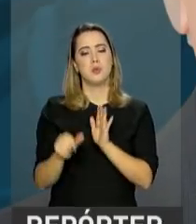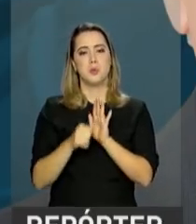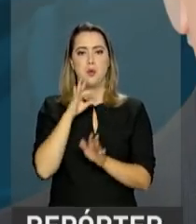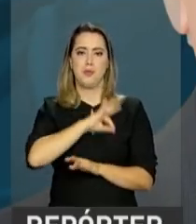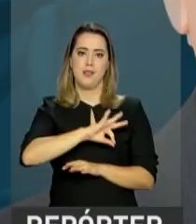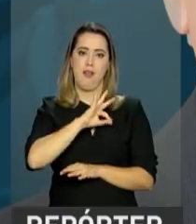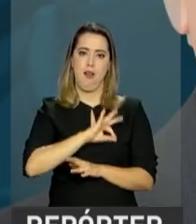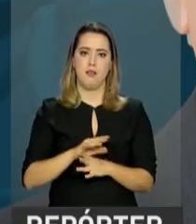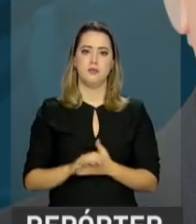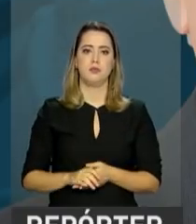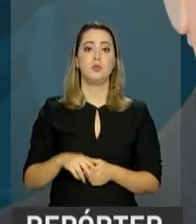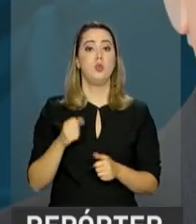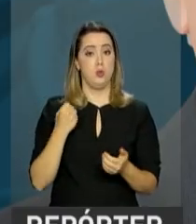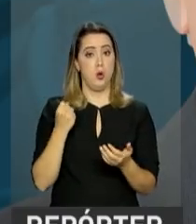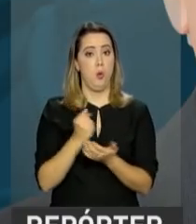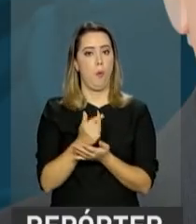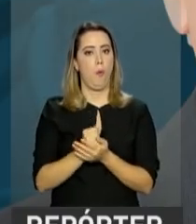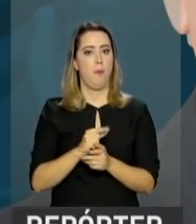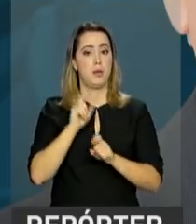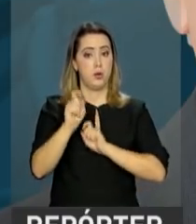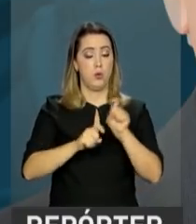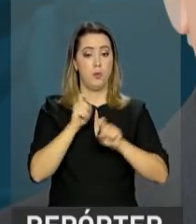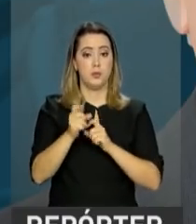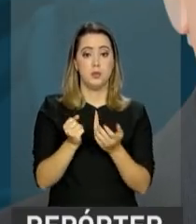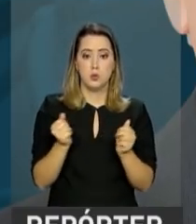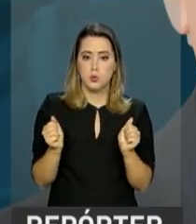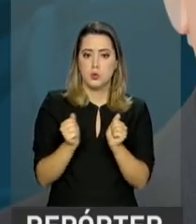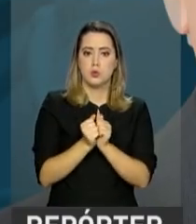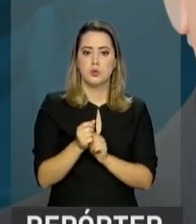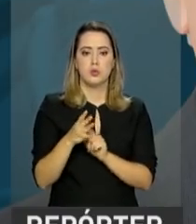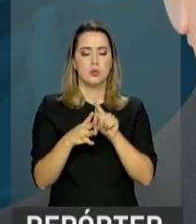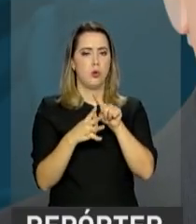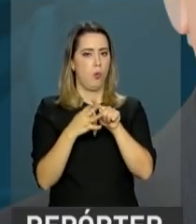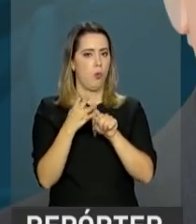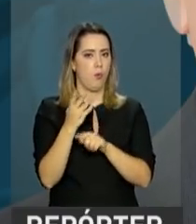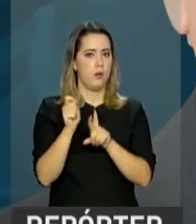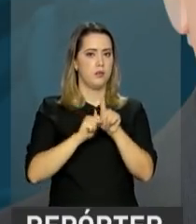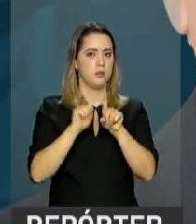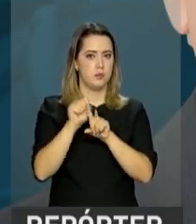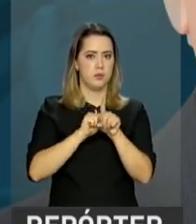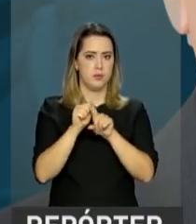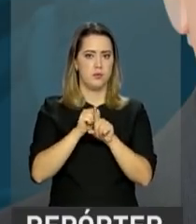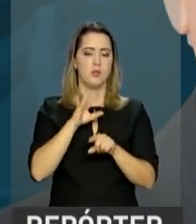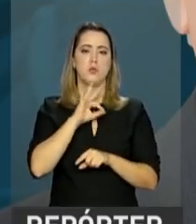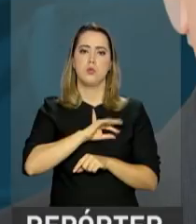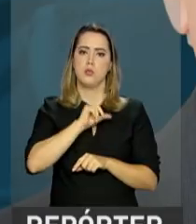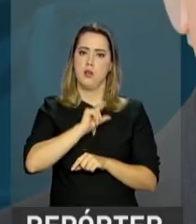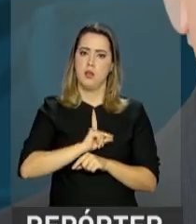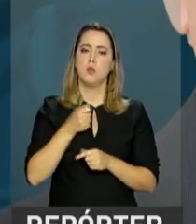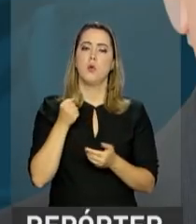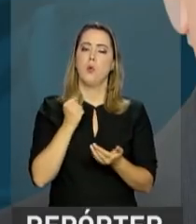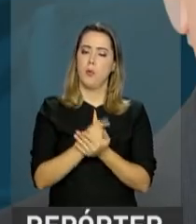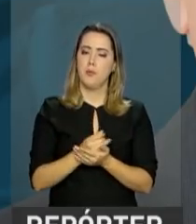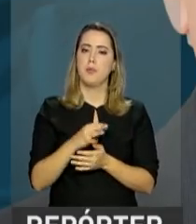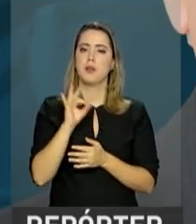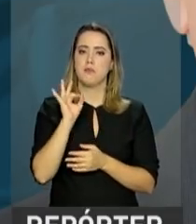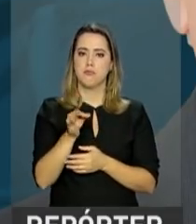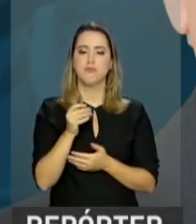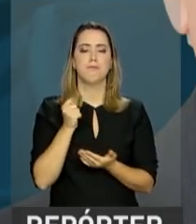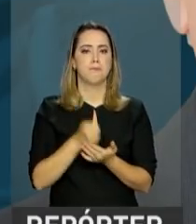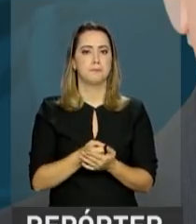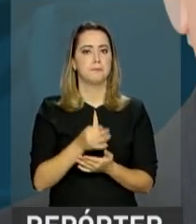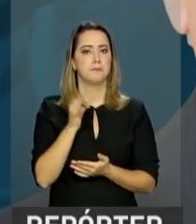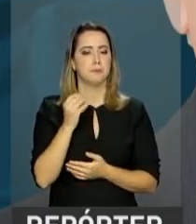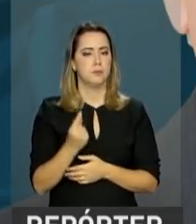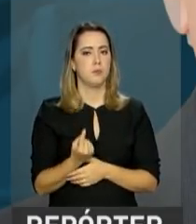salários concordo quando começou a trabalhar ontem os quatro primeiro meses do alarme compra direta segundo dados